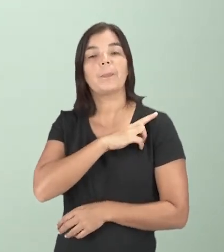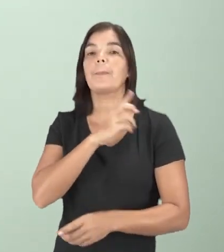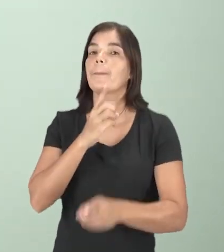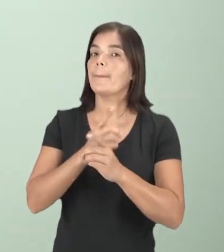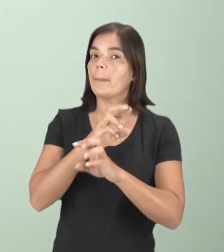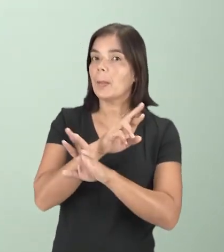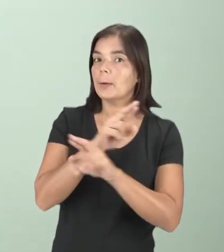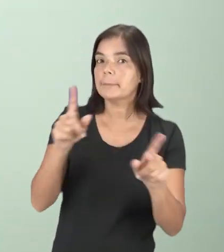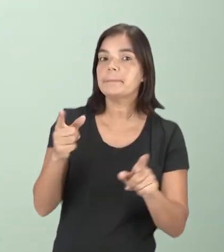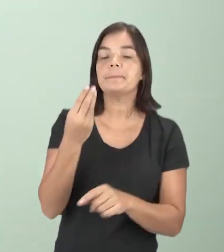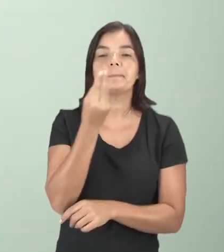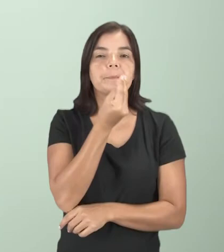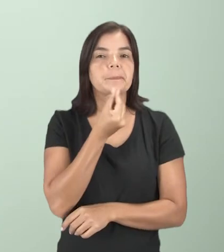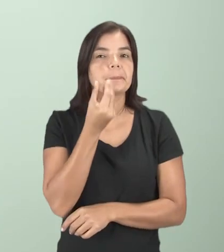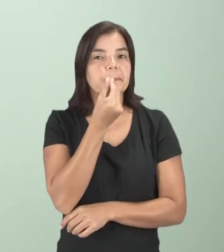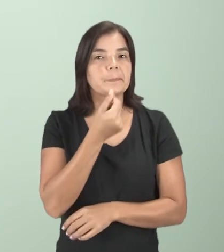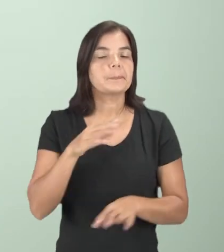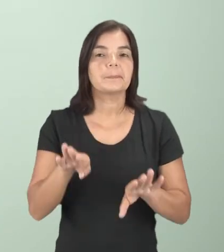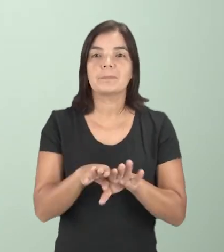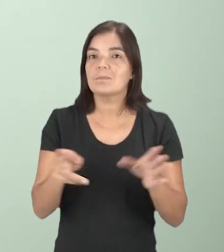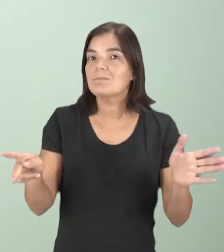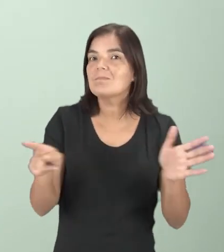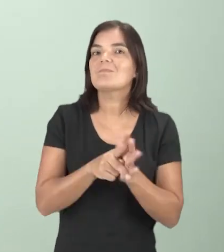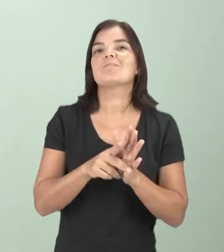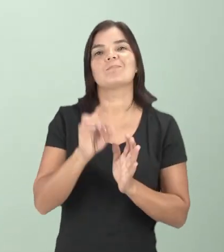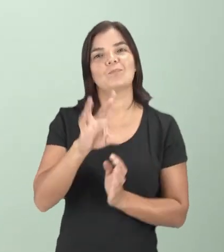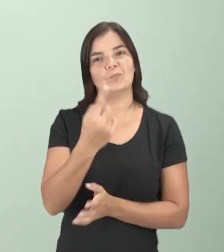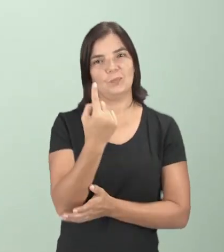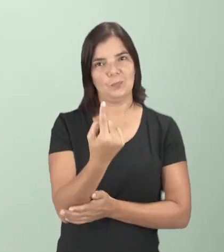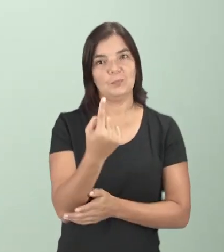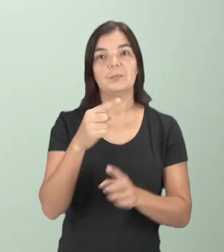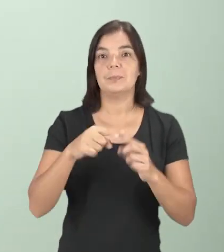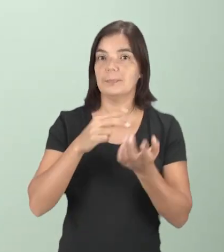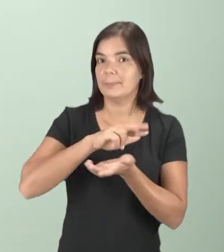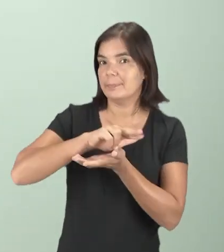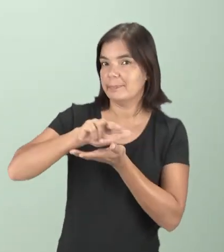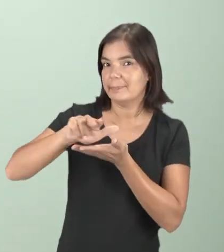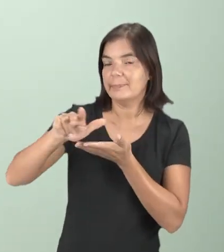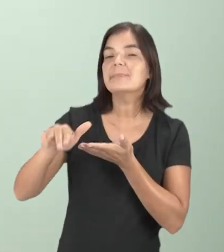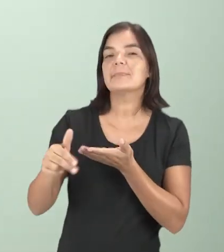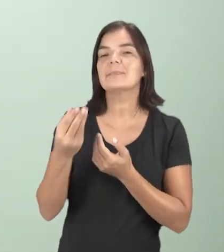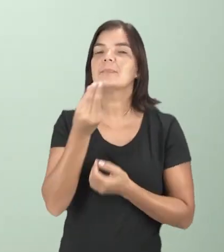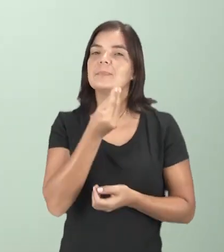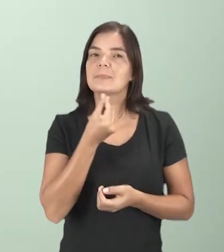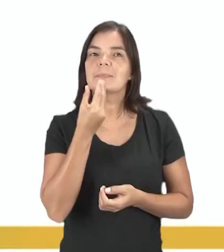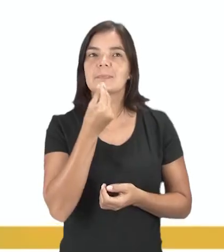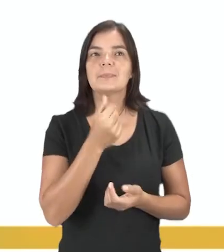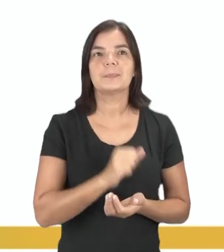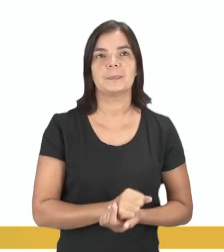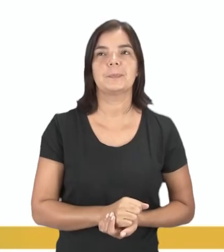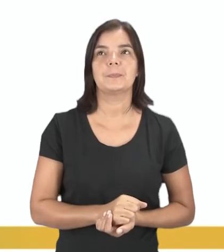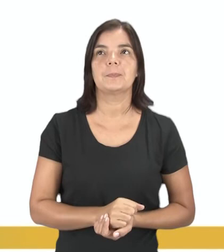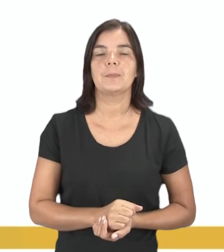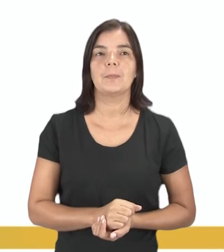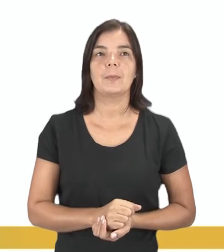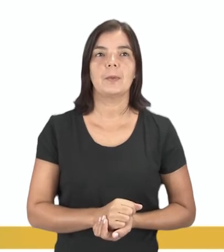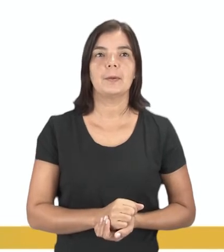identificar diferentes sabores, não específico só um sabor, mas sim vários sabores.